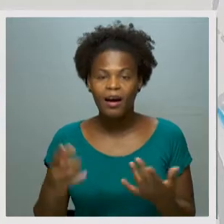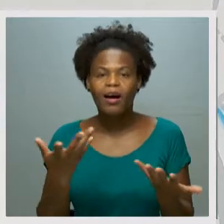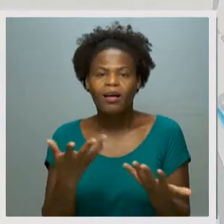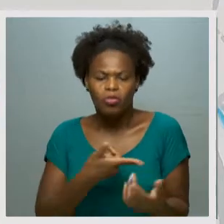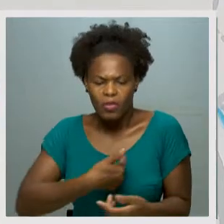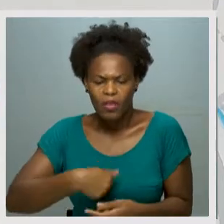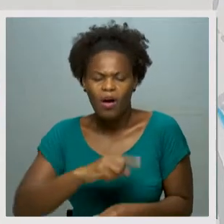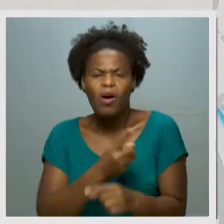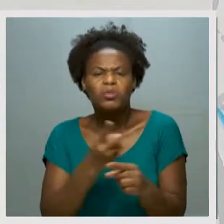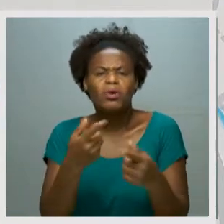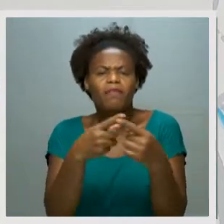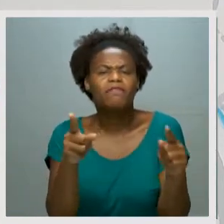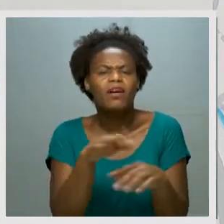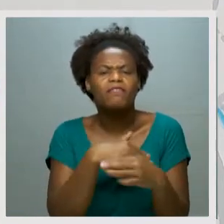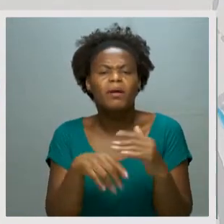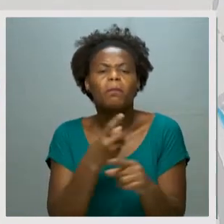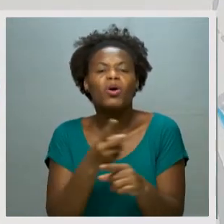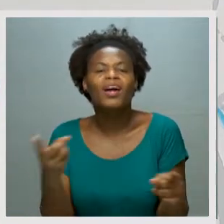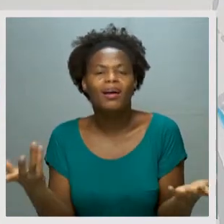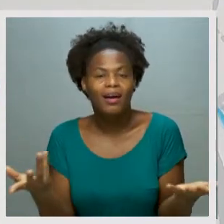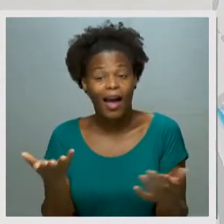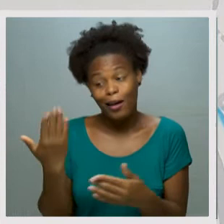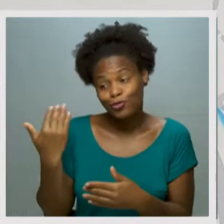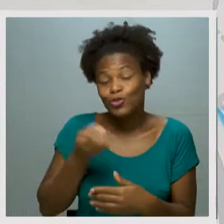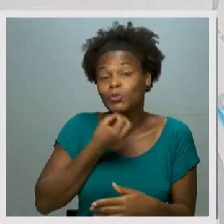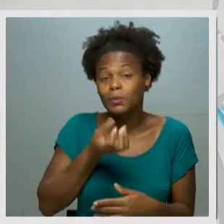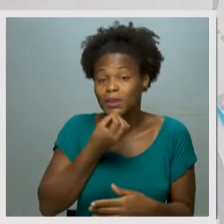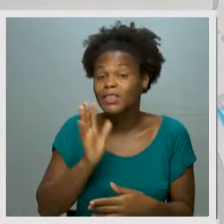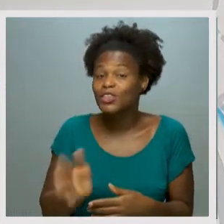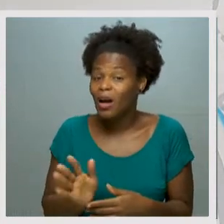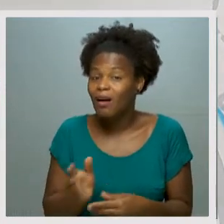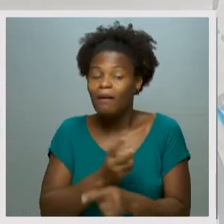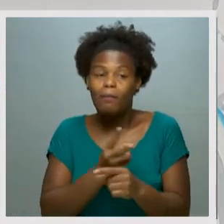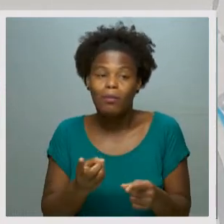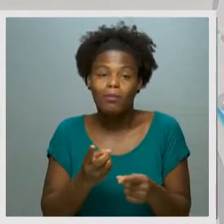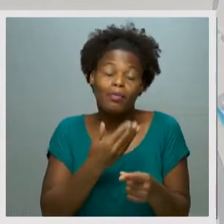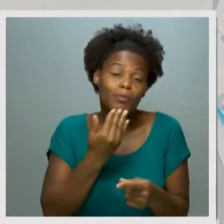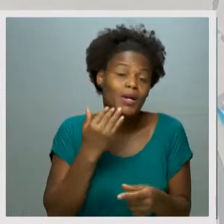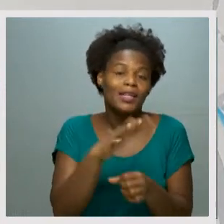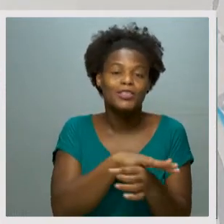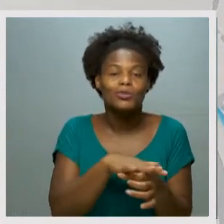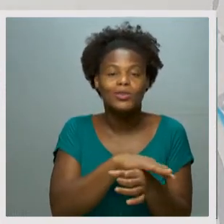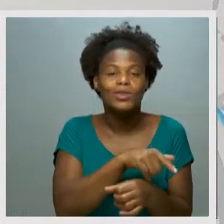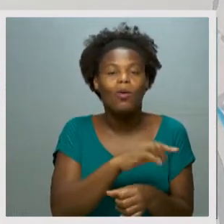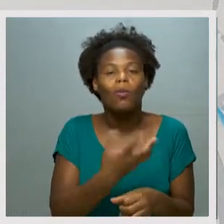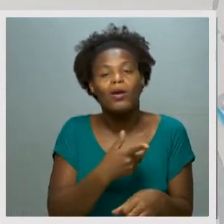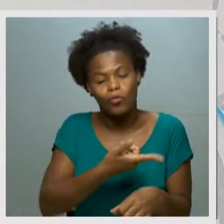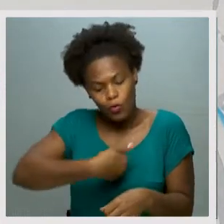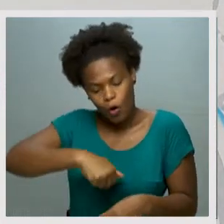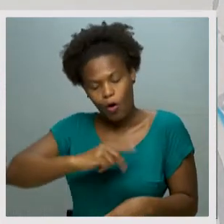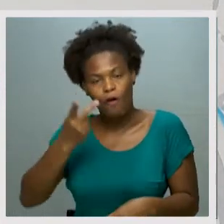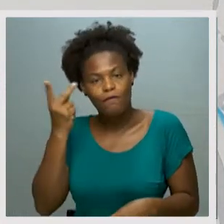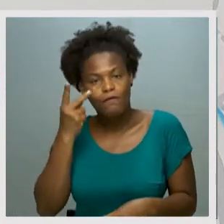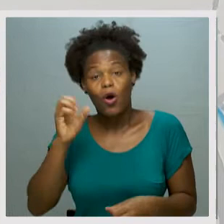Por que é que nós fazemos esta distinção? Já havia explicado, não é? Tanto dependendo da situação, do momento em que nós